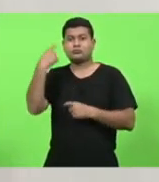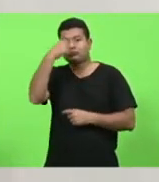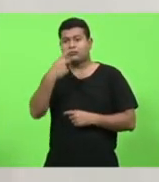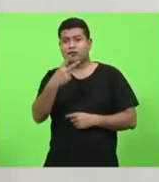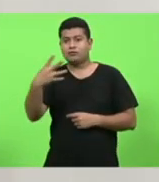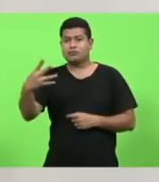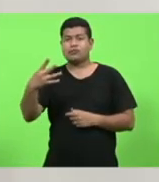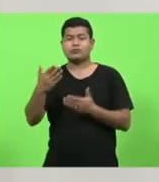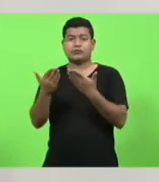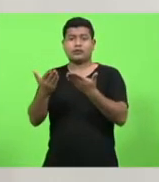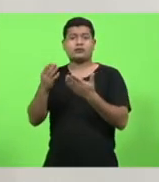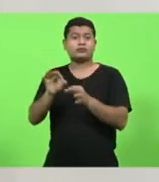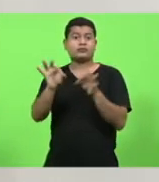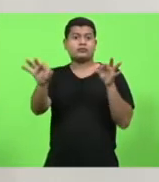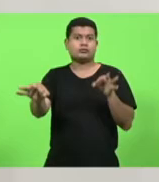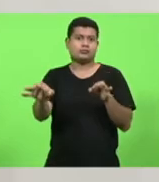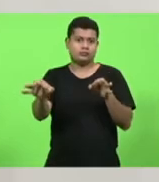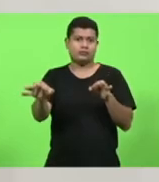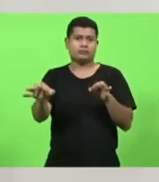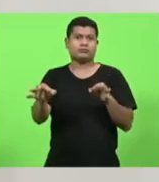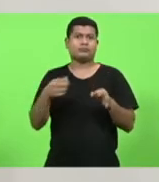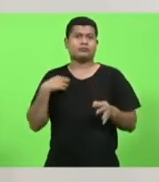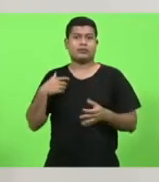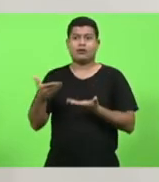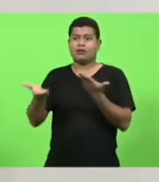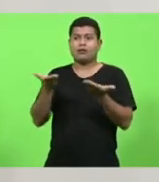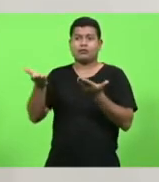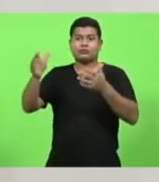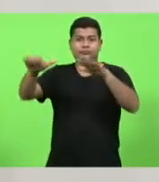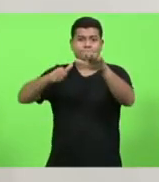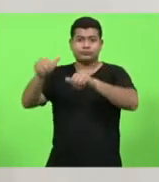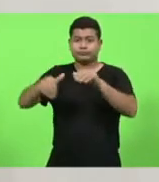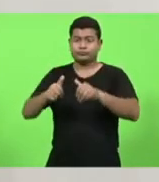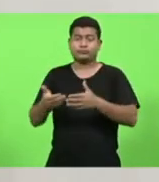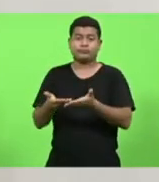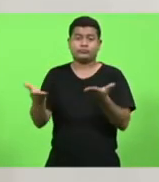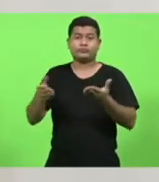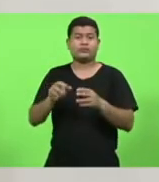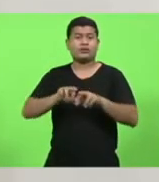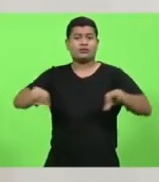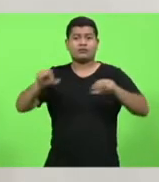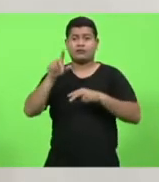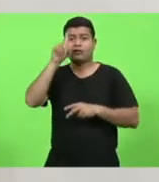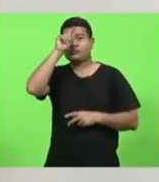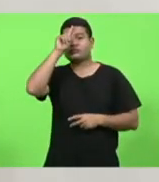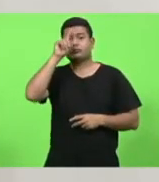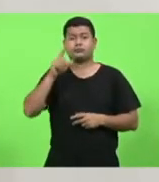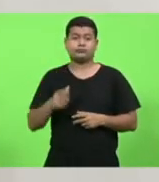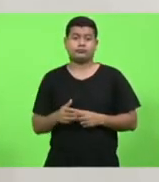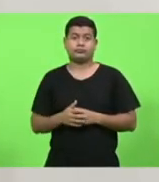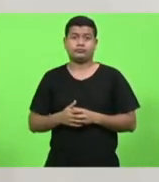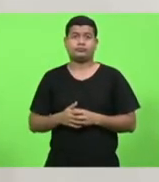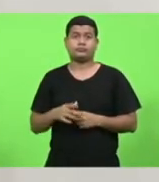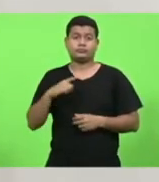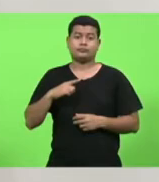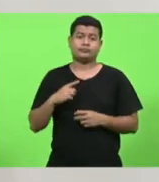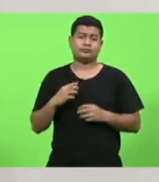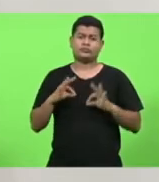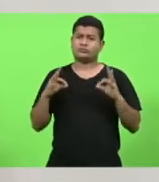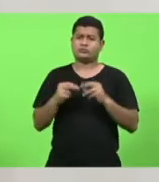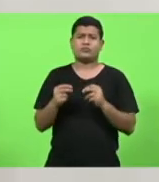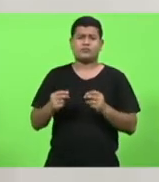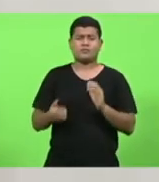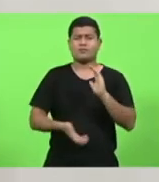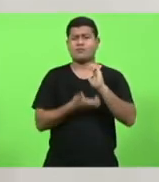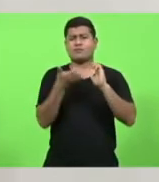interior, ainda mais com a contratação de médicos em vários hospitais. E tem toda a questão burocrática, tem